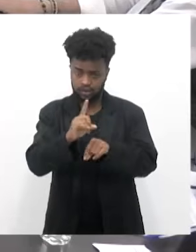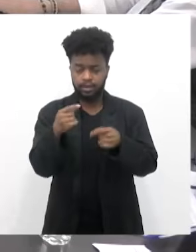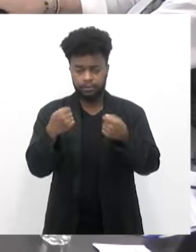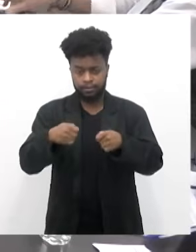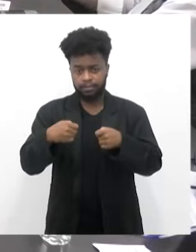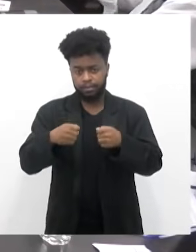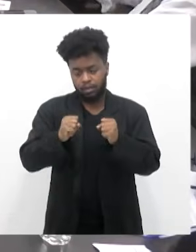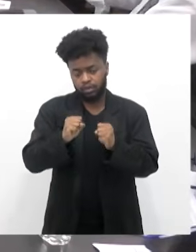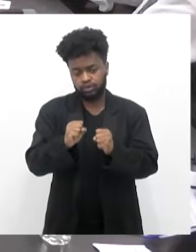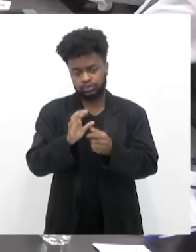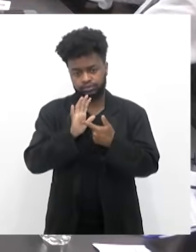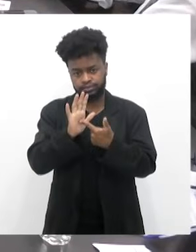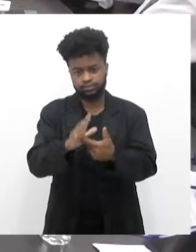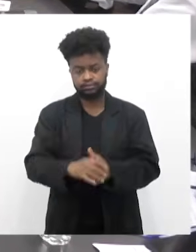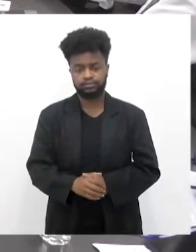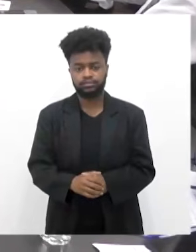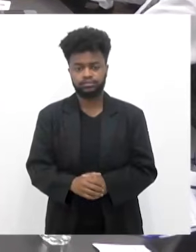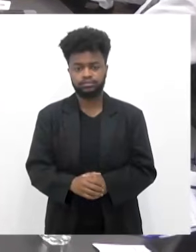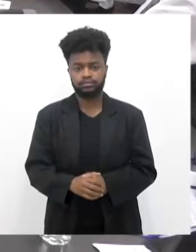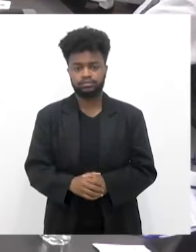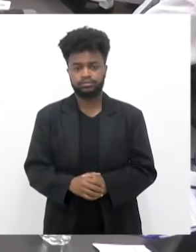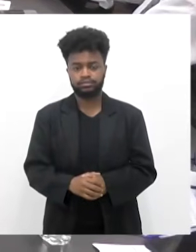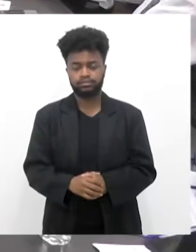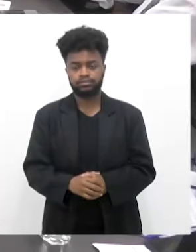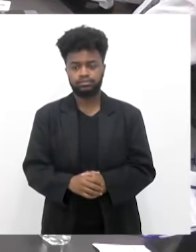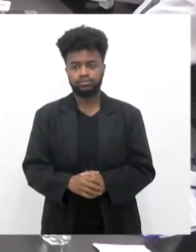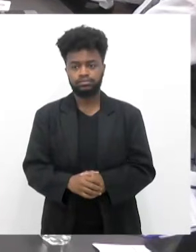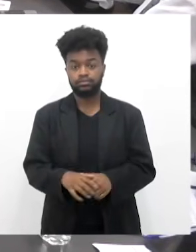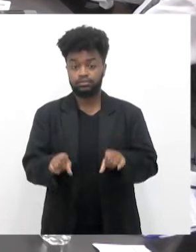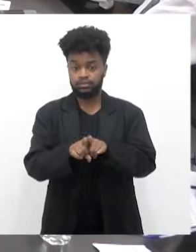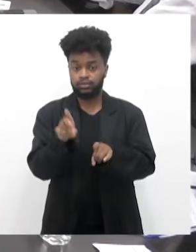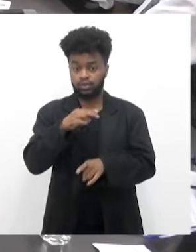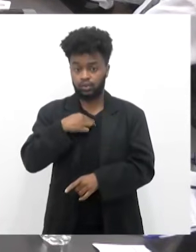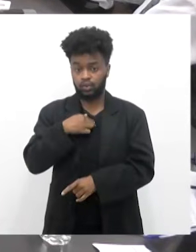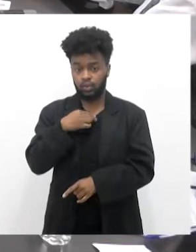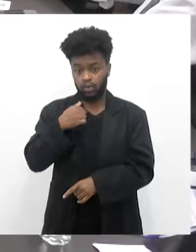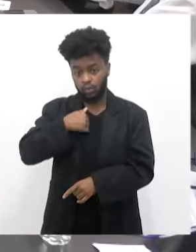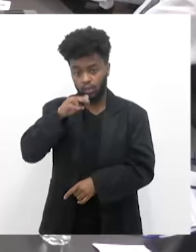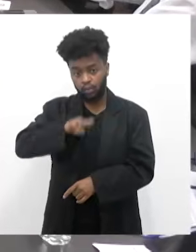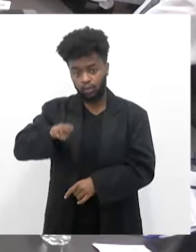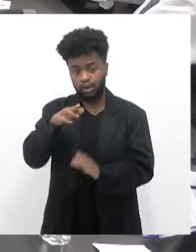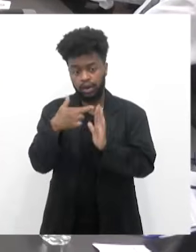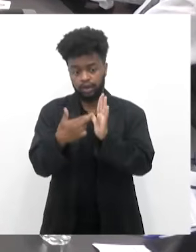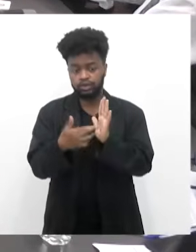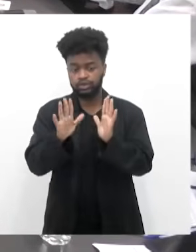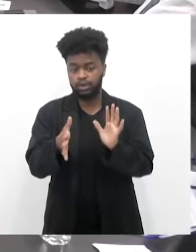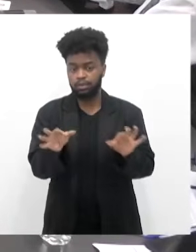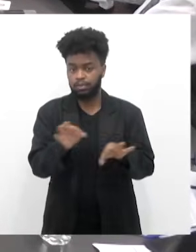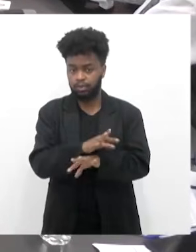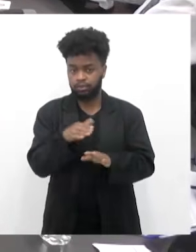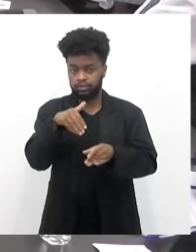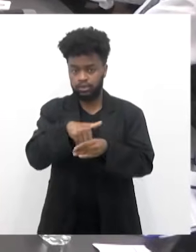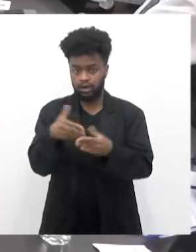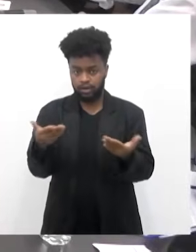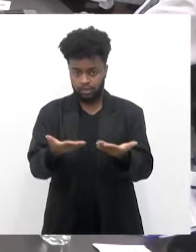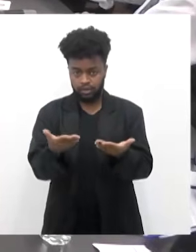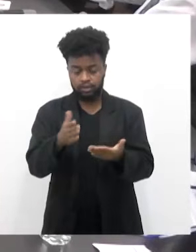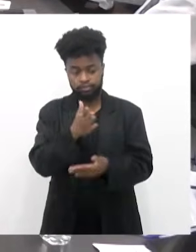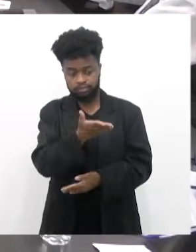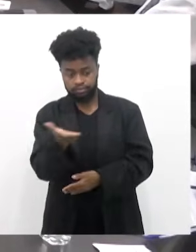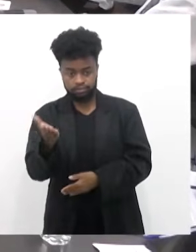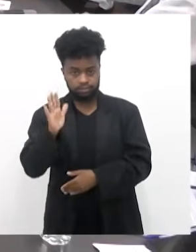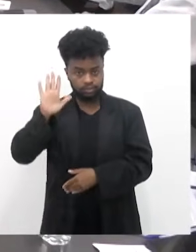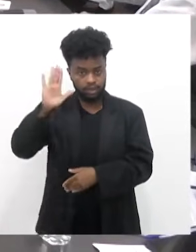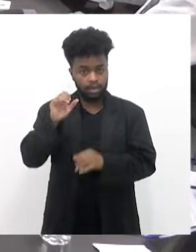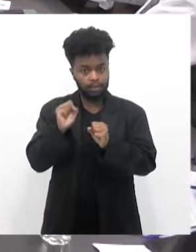apresentar. Também, usando as regras que já estão previstas na eleição habitual, os candidatos podem